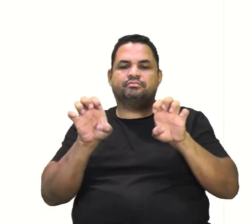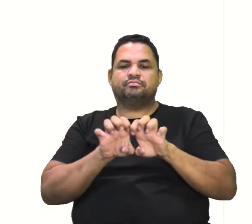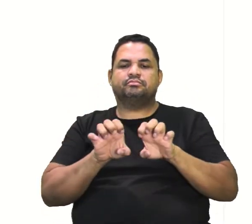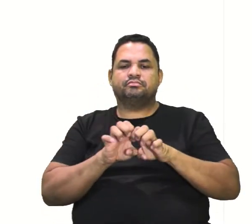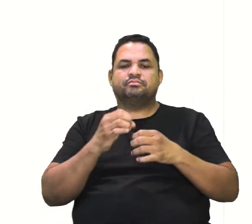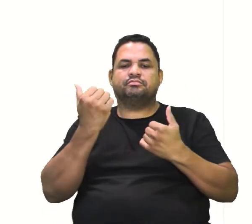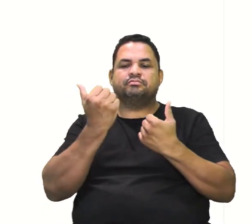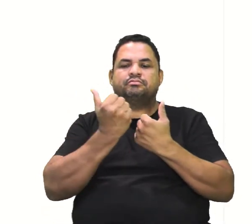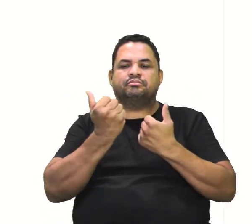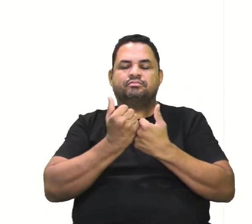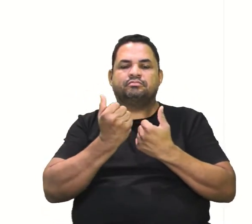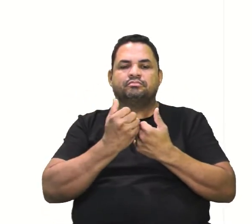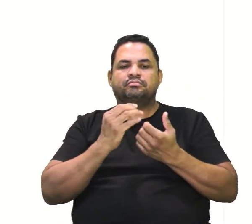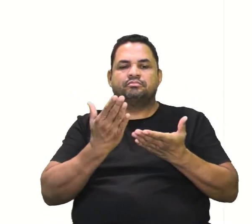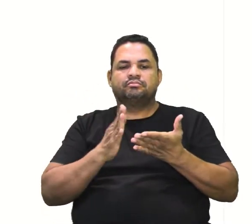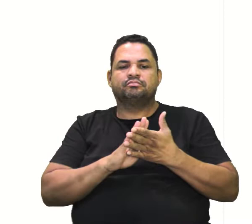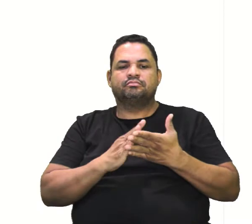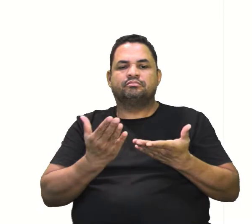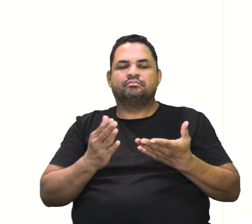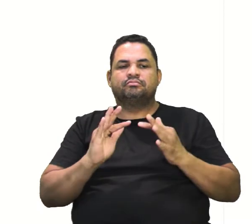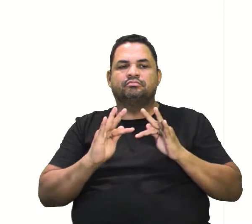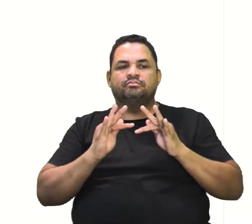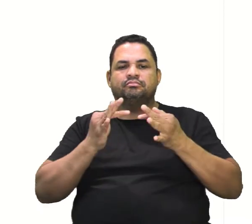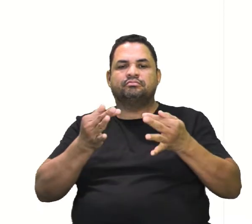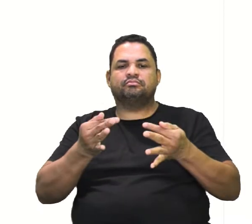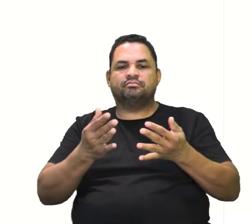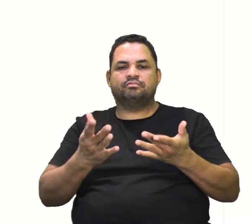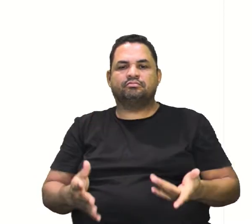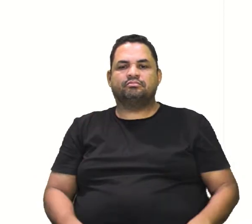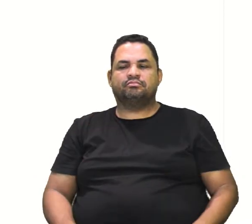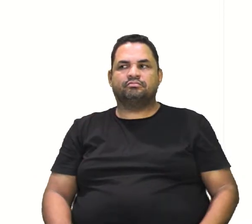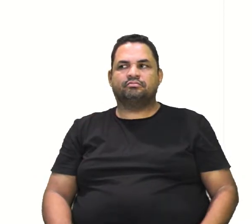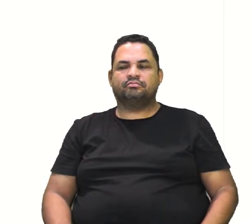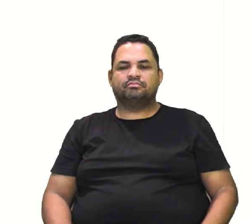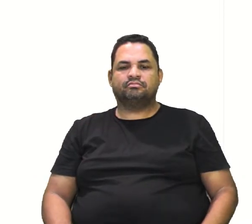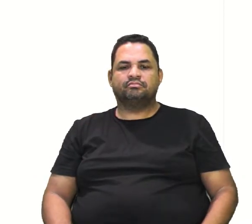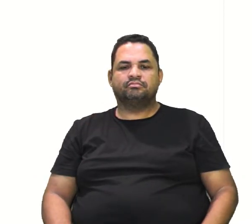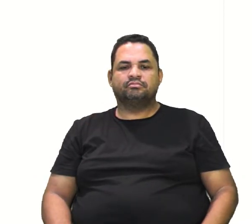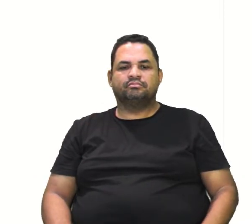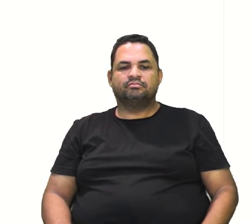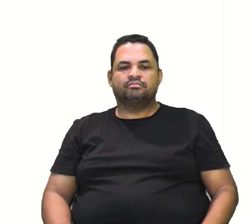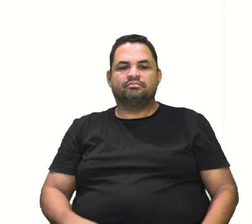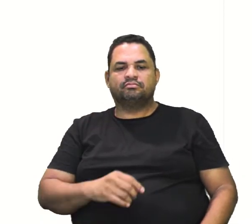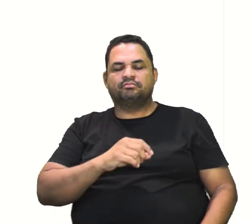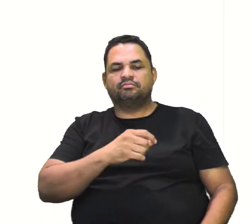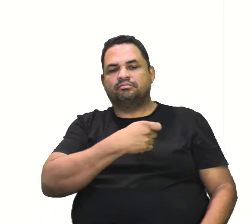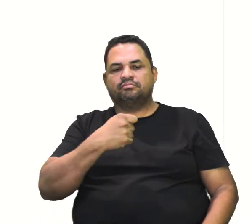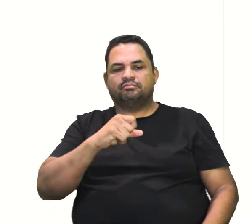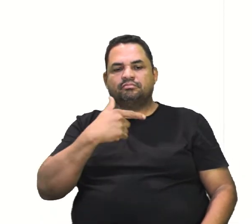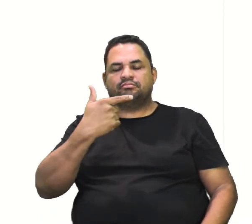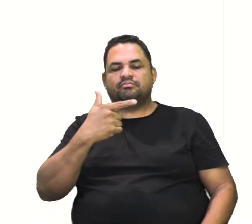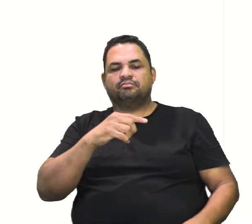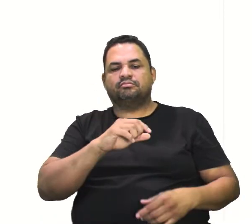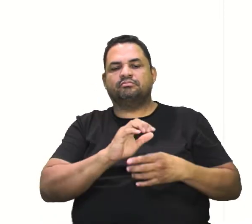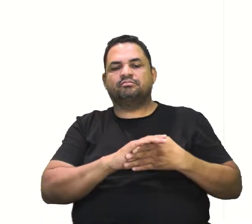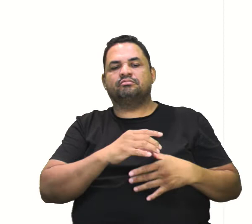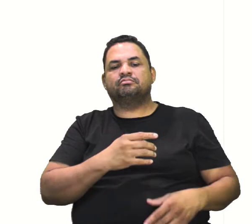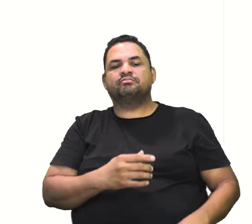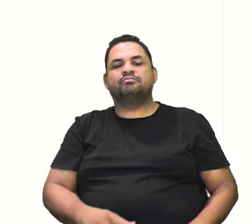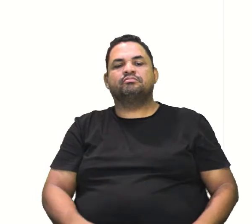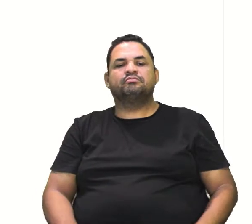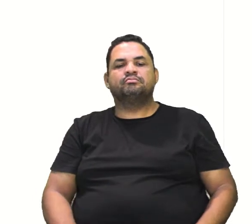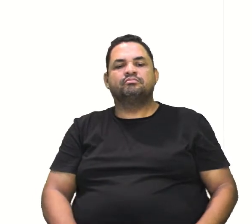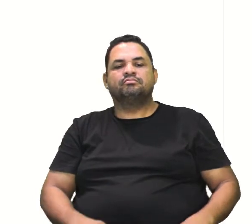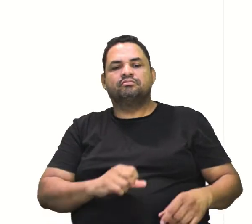Agora basta substituir para o abraço pro gaiteiro. Vamos lá. X ao quadrado sobre A ao quadrado, quem é